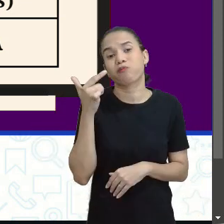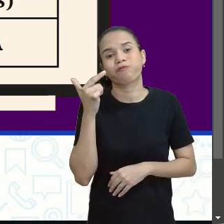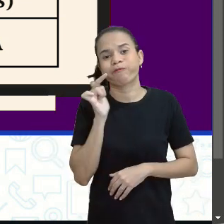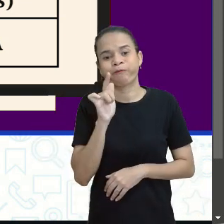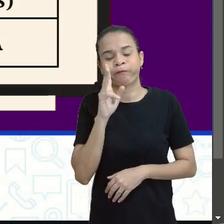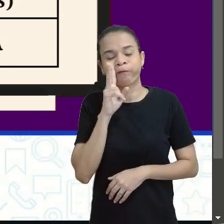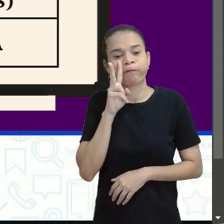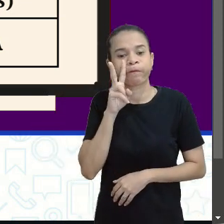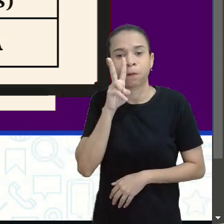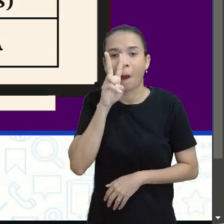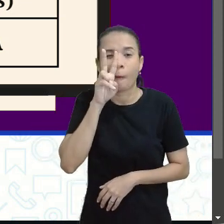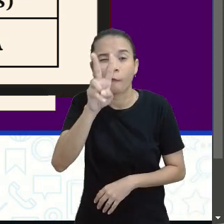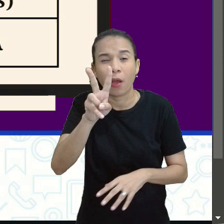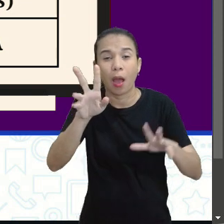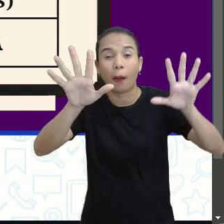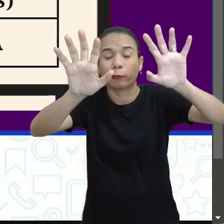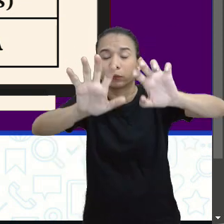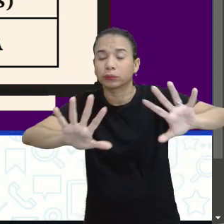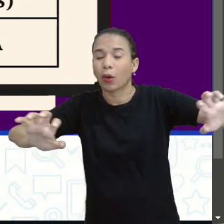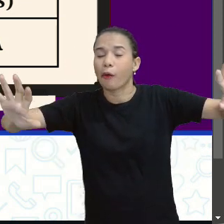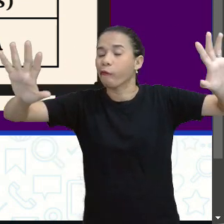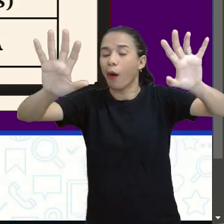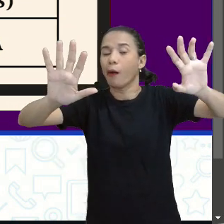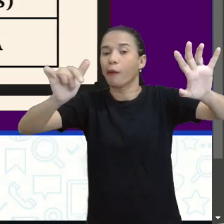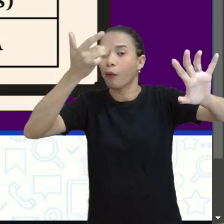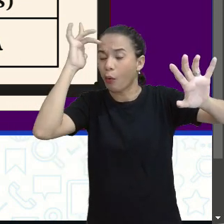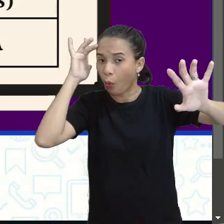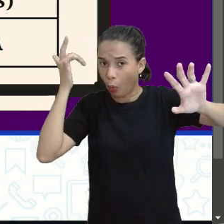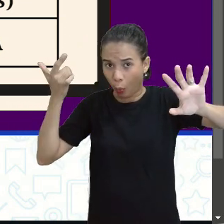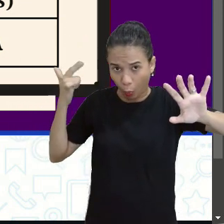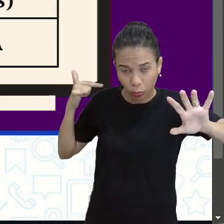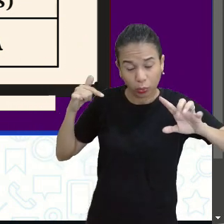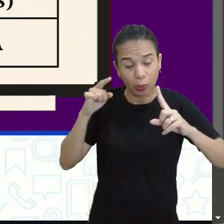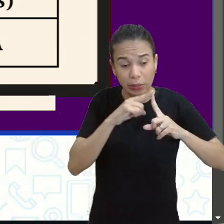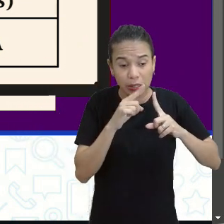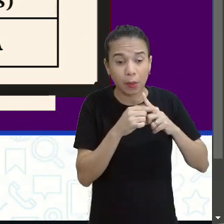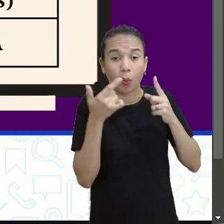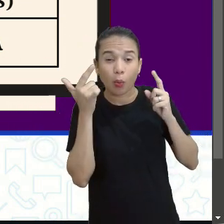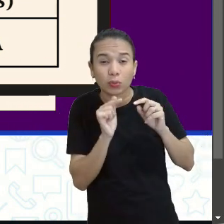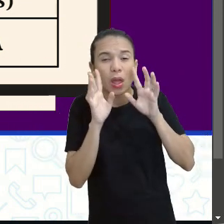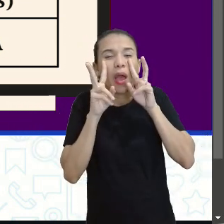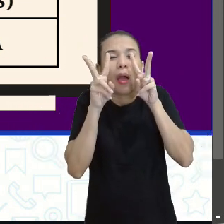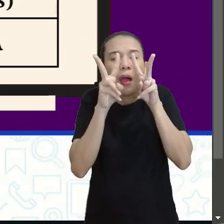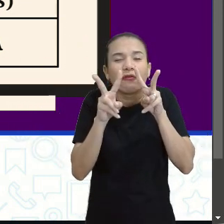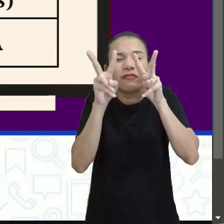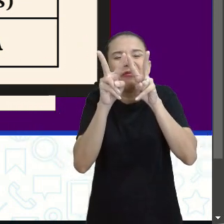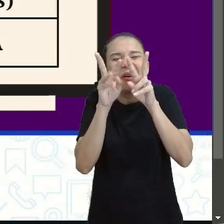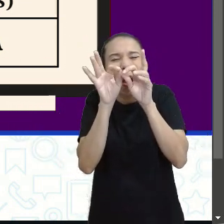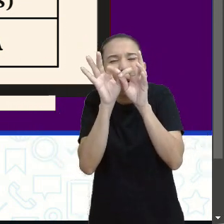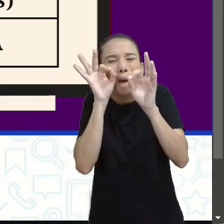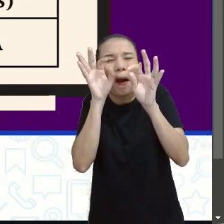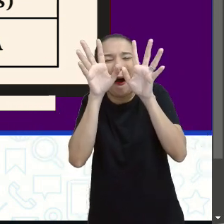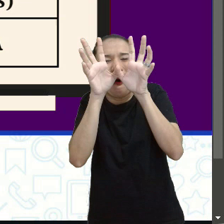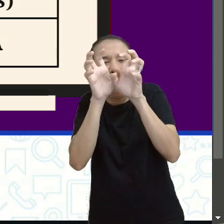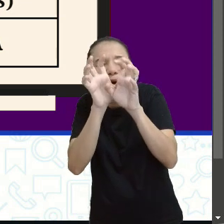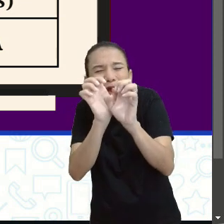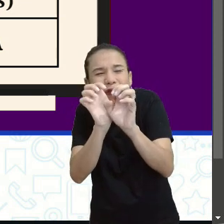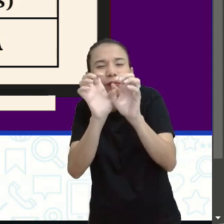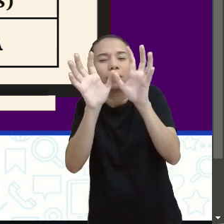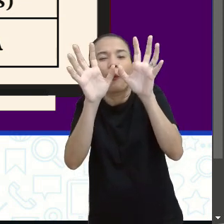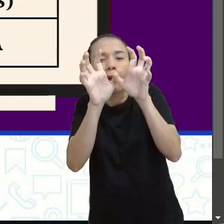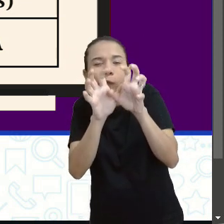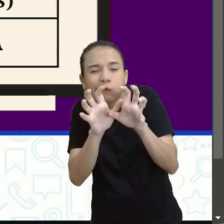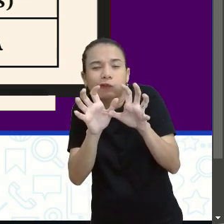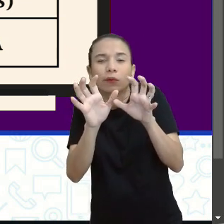nem identificar um vulto, né? Já tem algumas que conseguem ter essa percepção